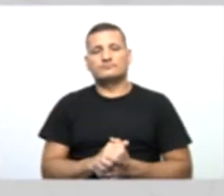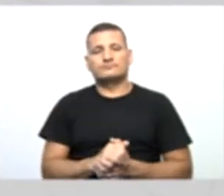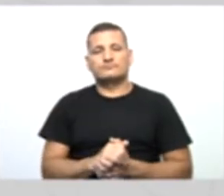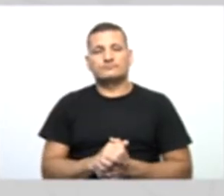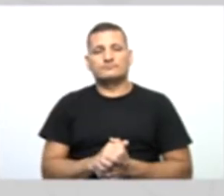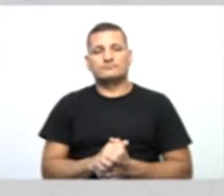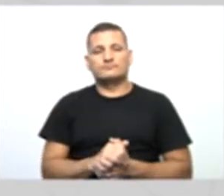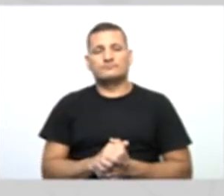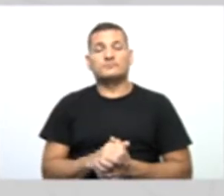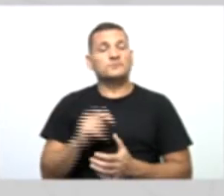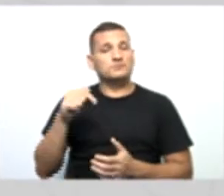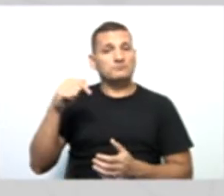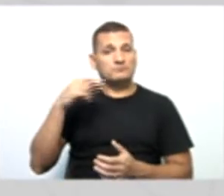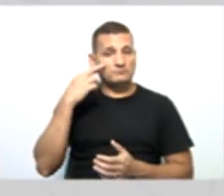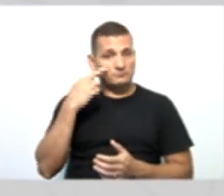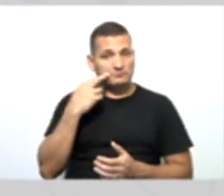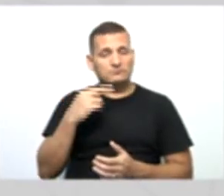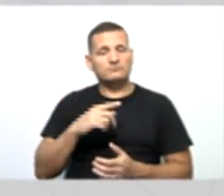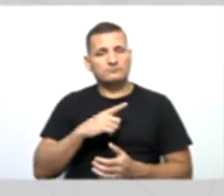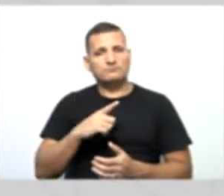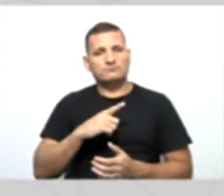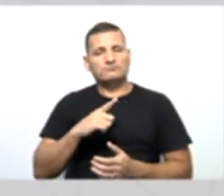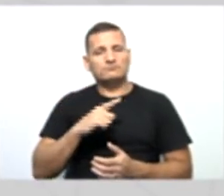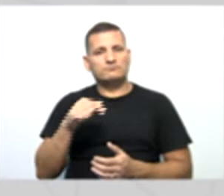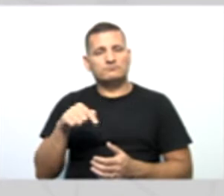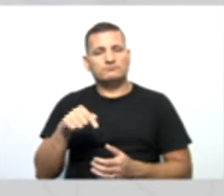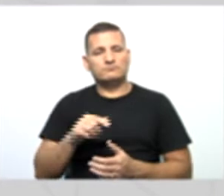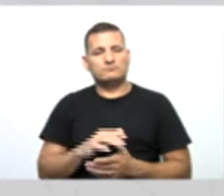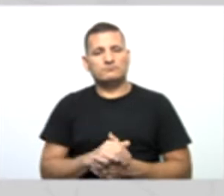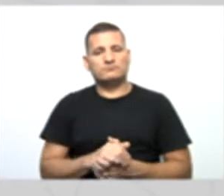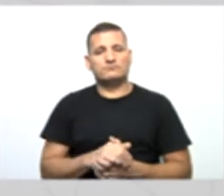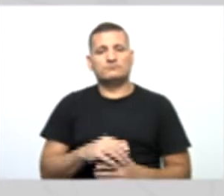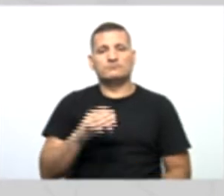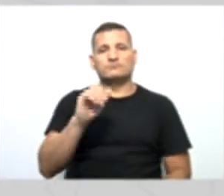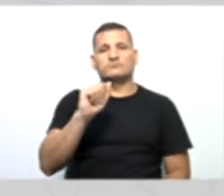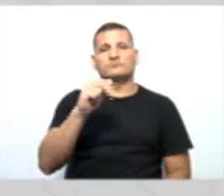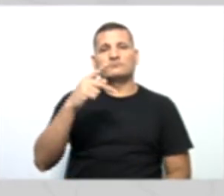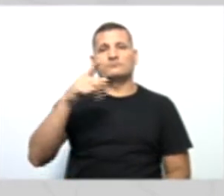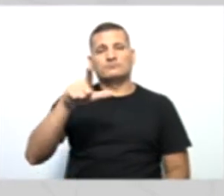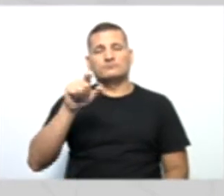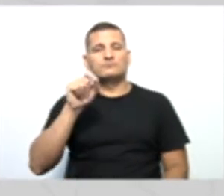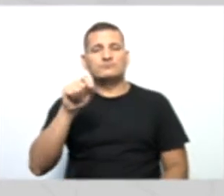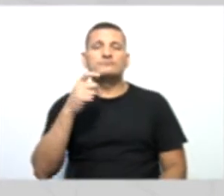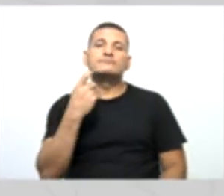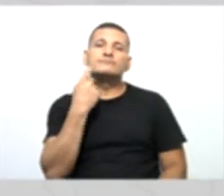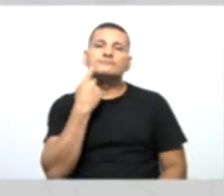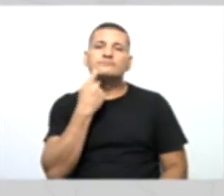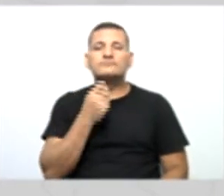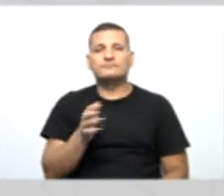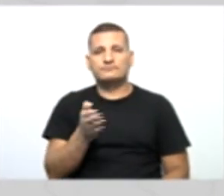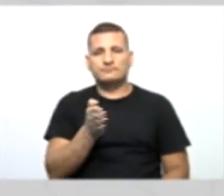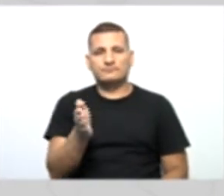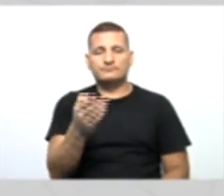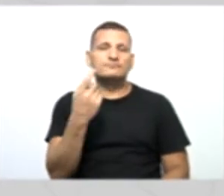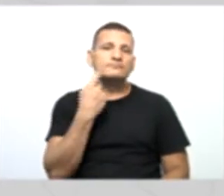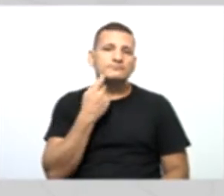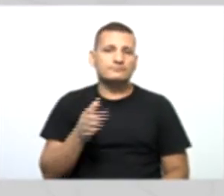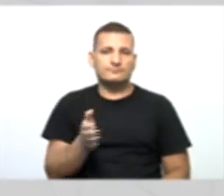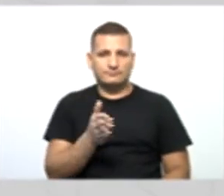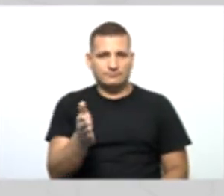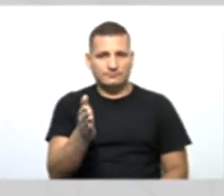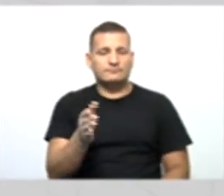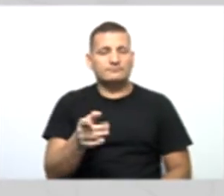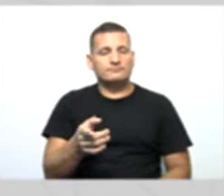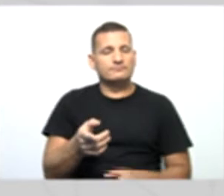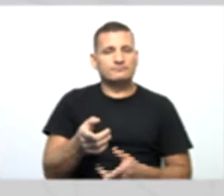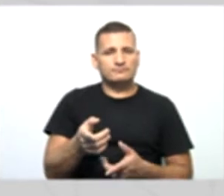que, inclusive, existe aqui em Rondônia, tá, gente? A APL da piscicultura. A vocação econômica